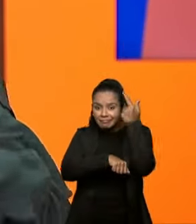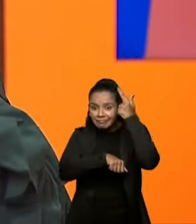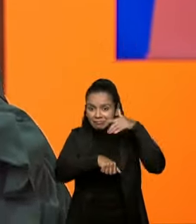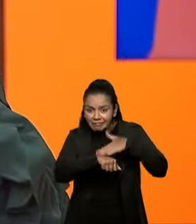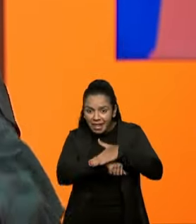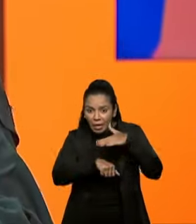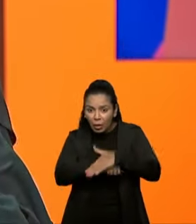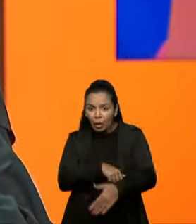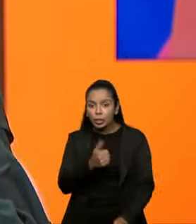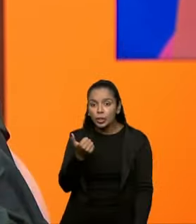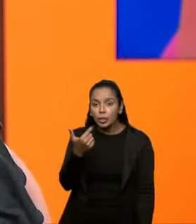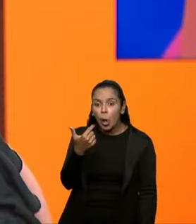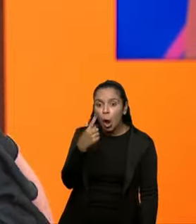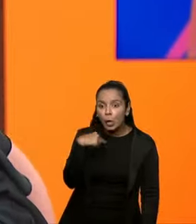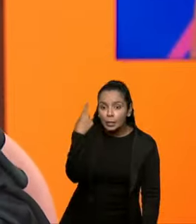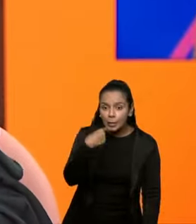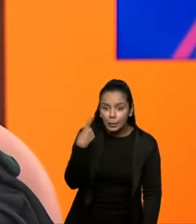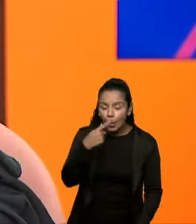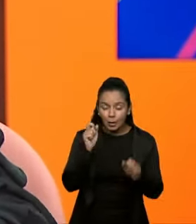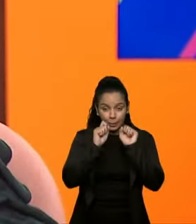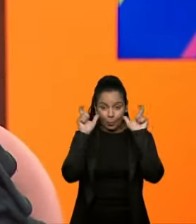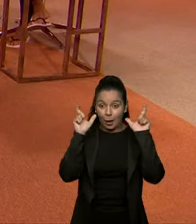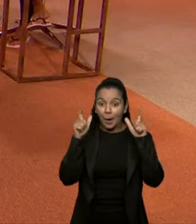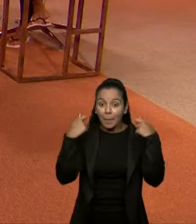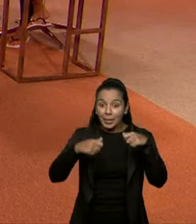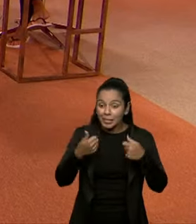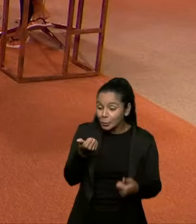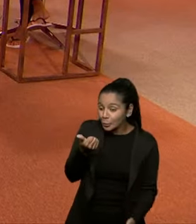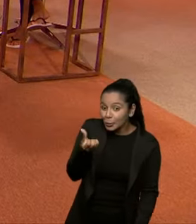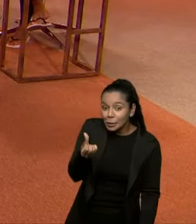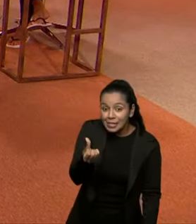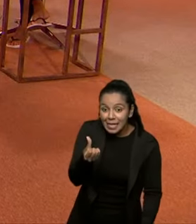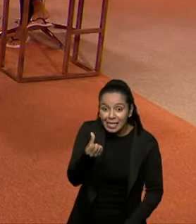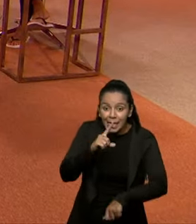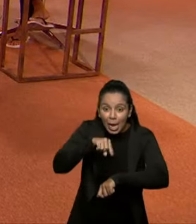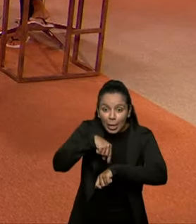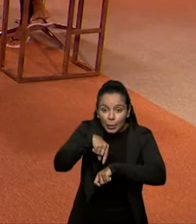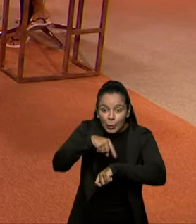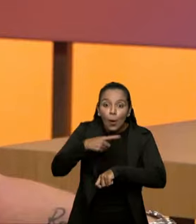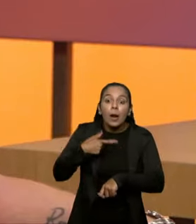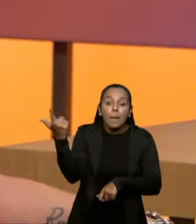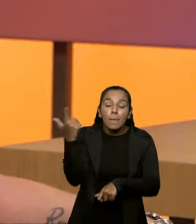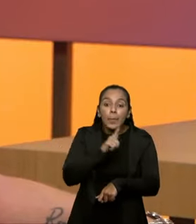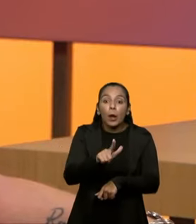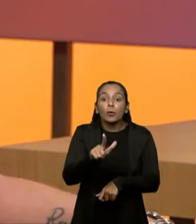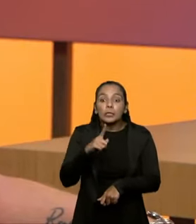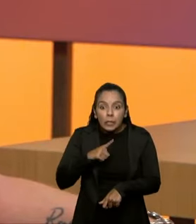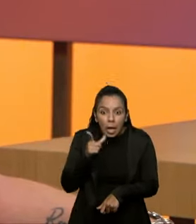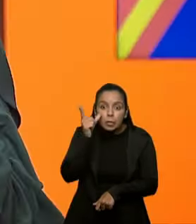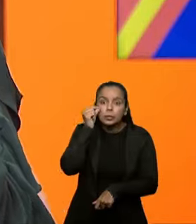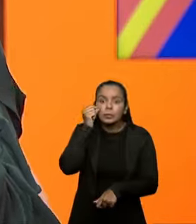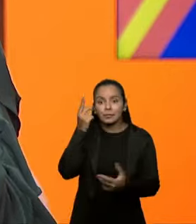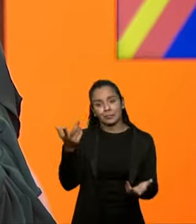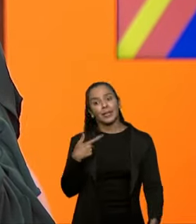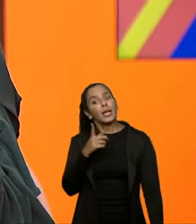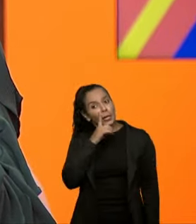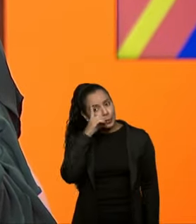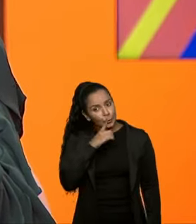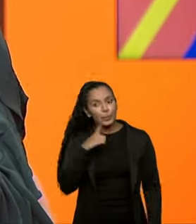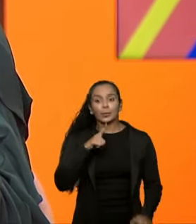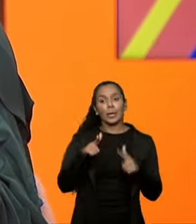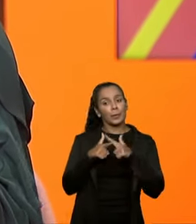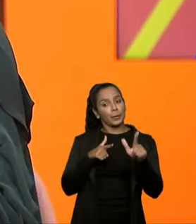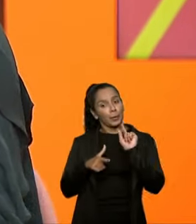12 horas acordado. Eu preciso de 16 horas acordado para ter essa pressão para o sono. Entendi. Então, eu não tenho. Agora... E domingo ainda tem o problema do